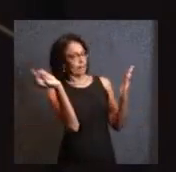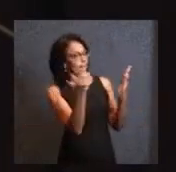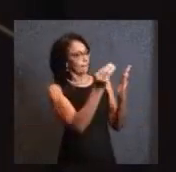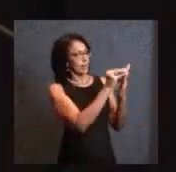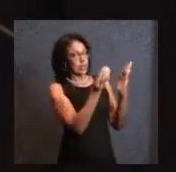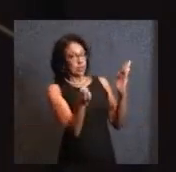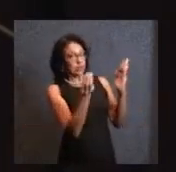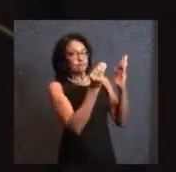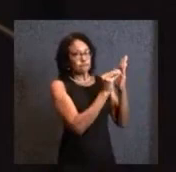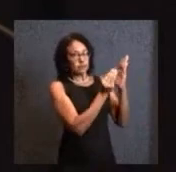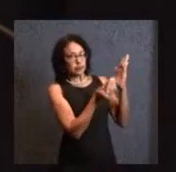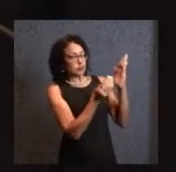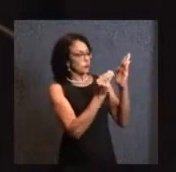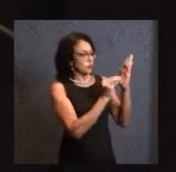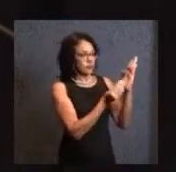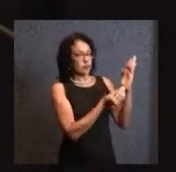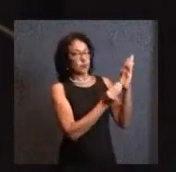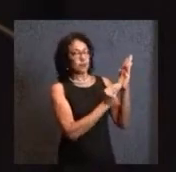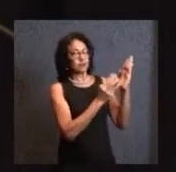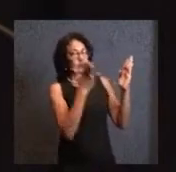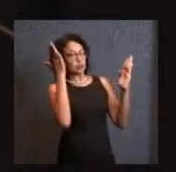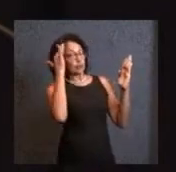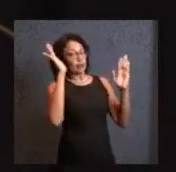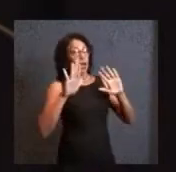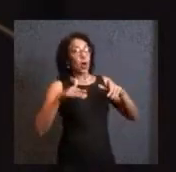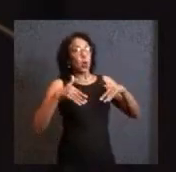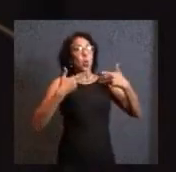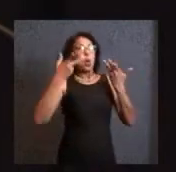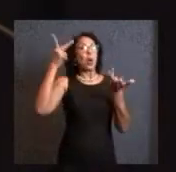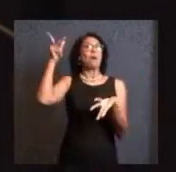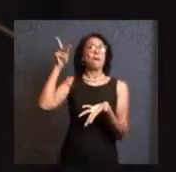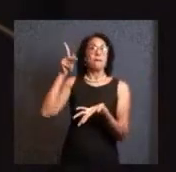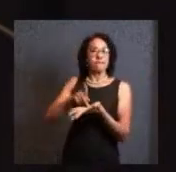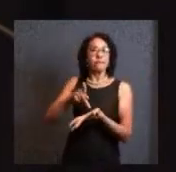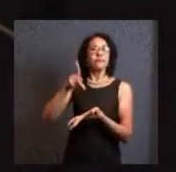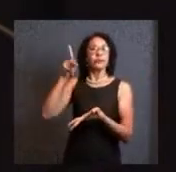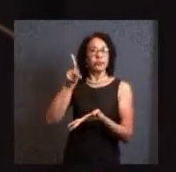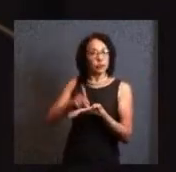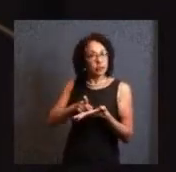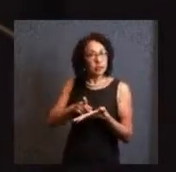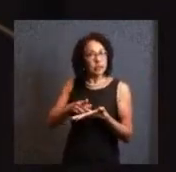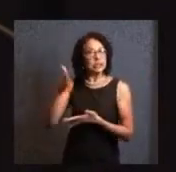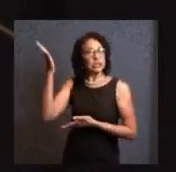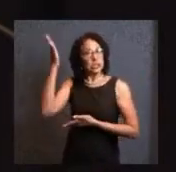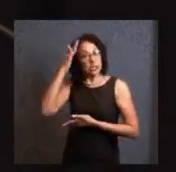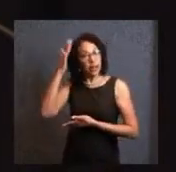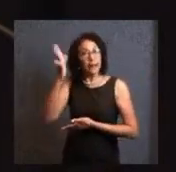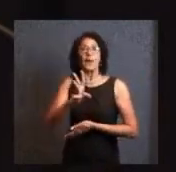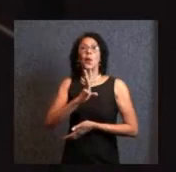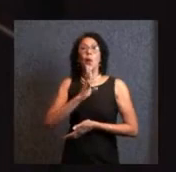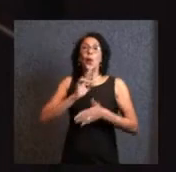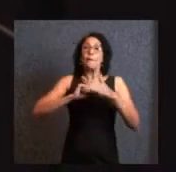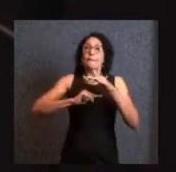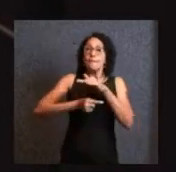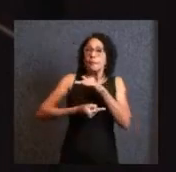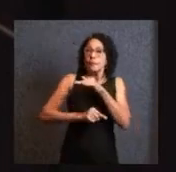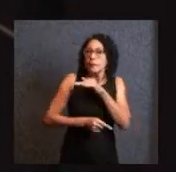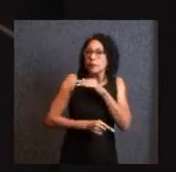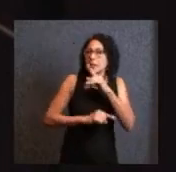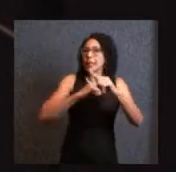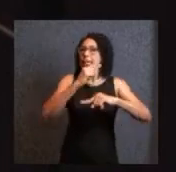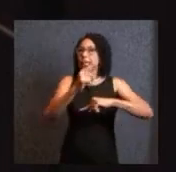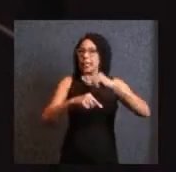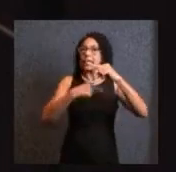dados para saber qual é a realidade, para uma vez sabendo como é essa realidade, a gente